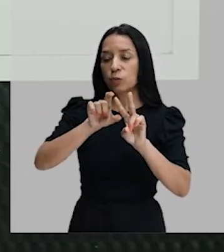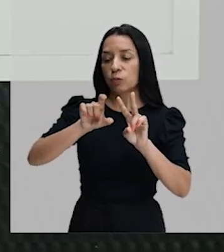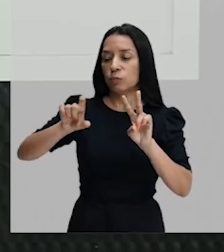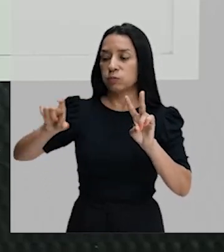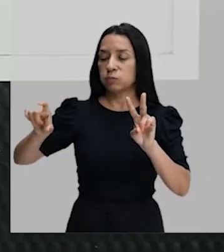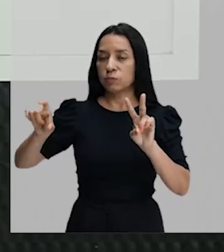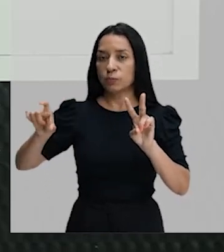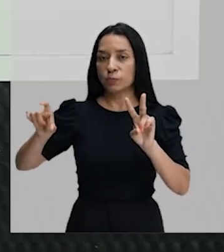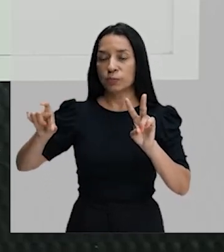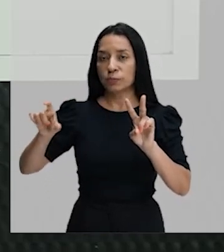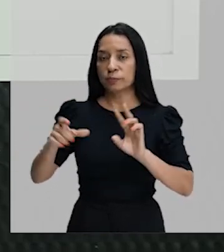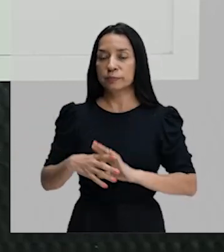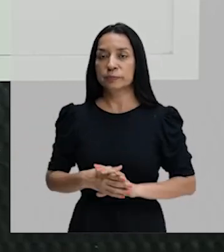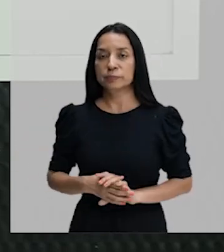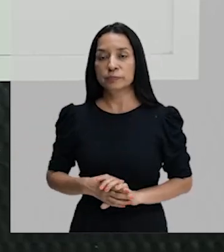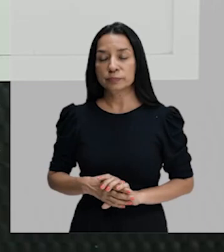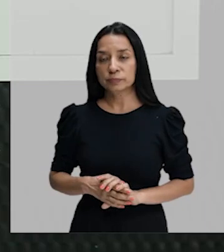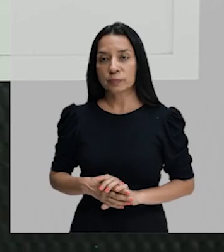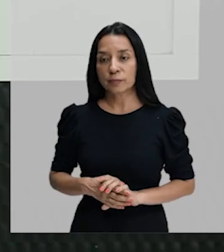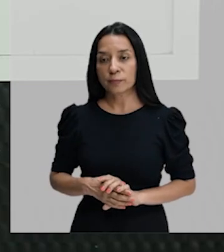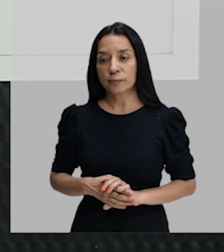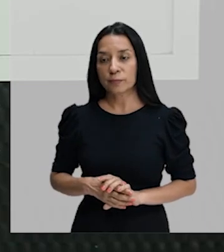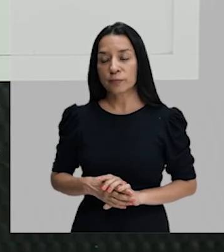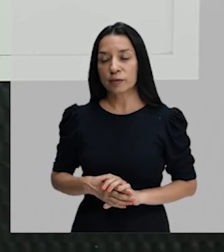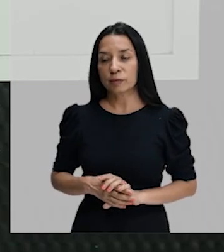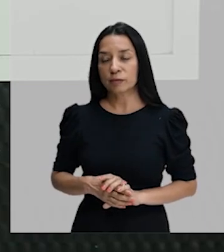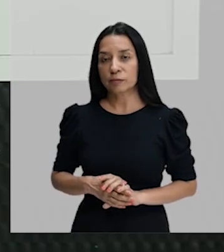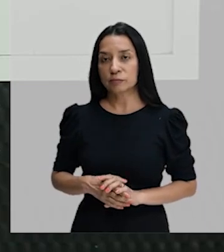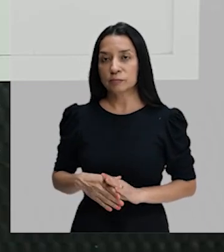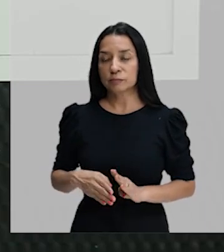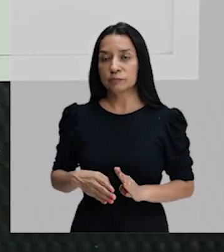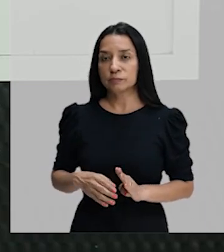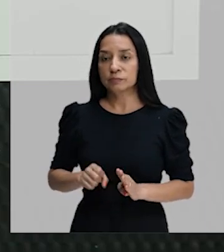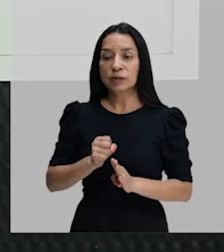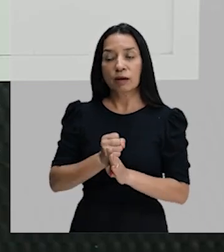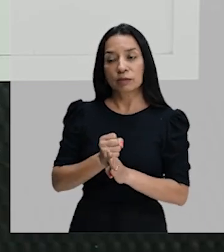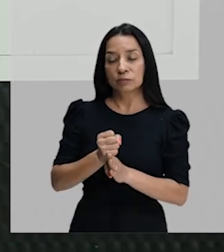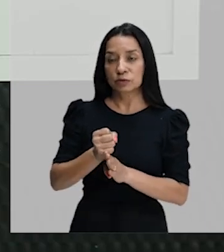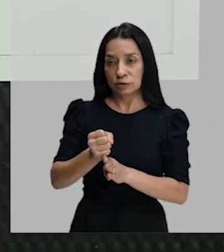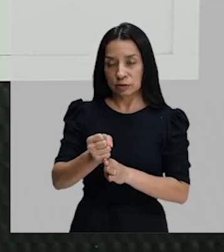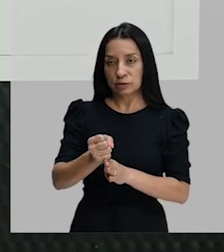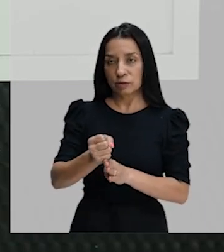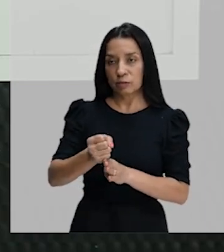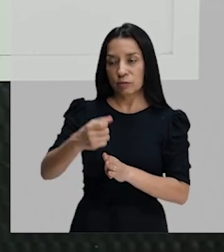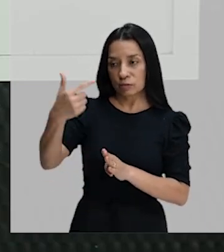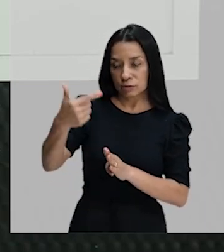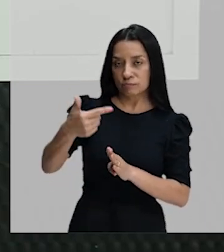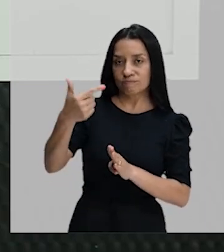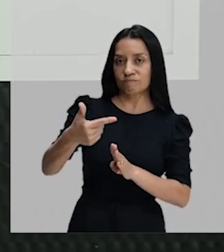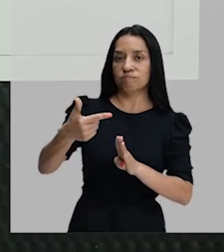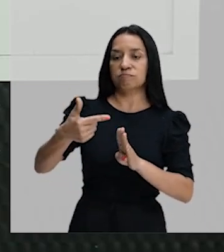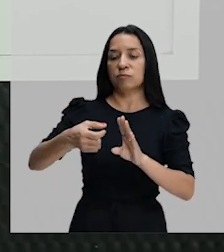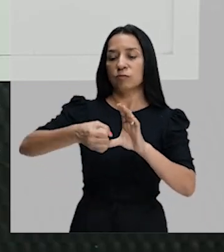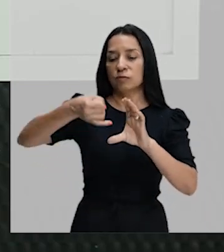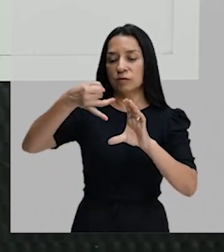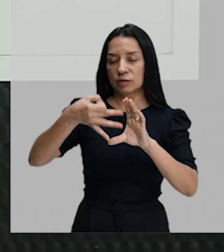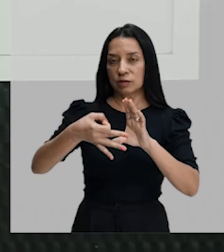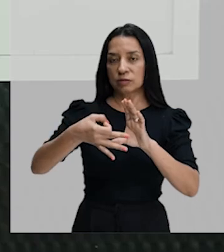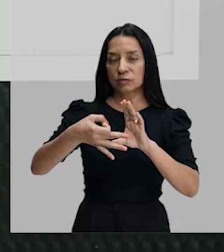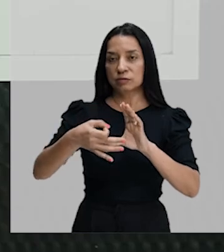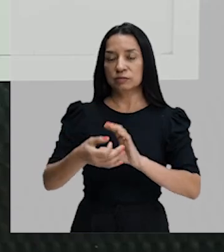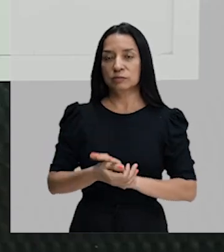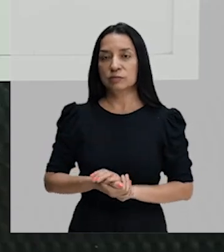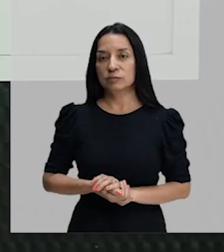deste vetor, tá certo? A direção, que é a segunda característica,